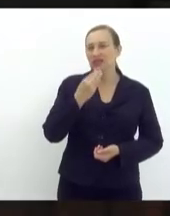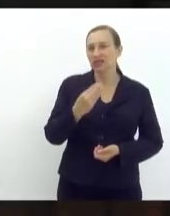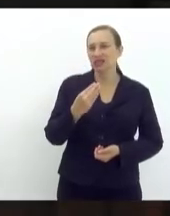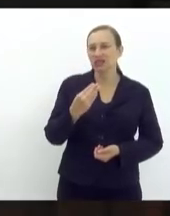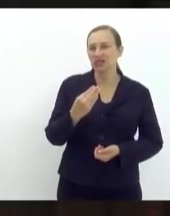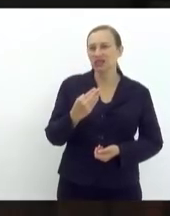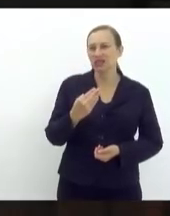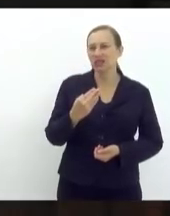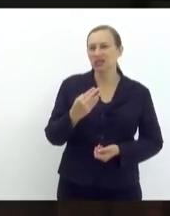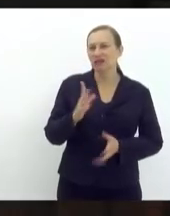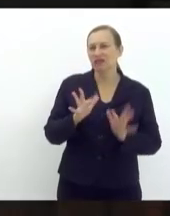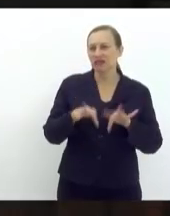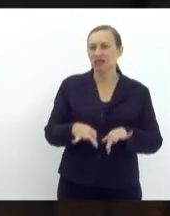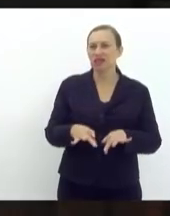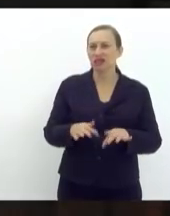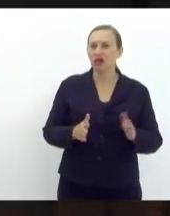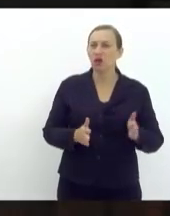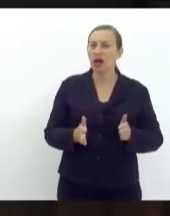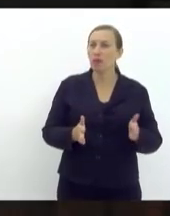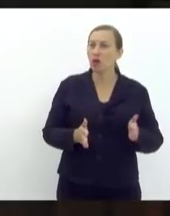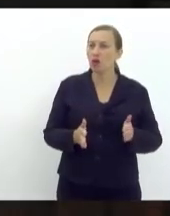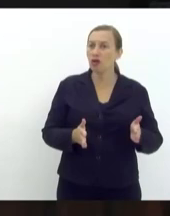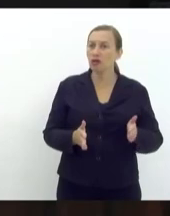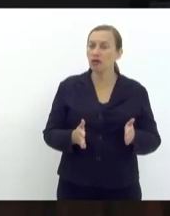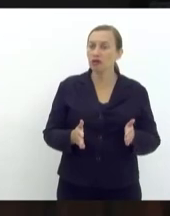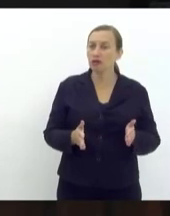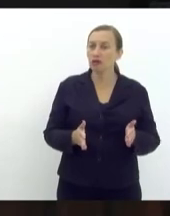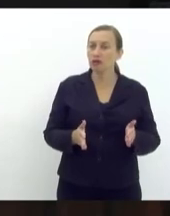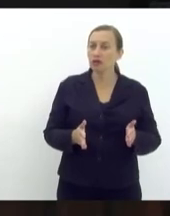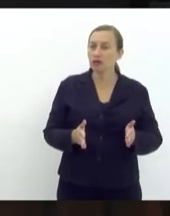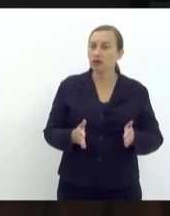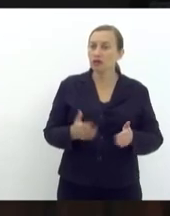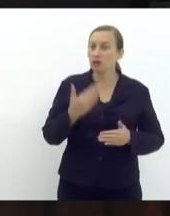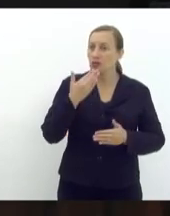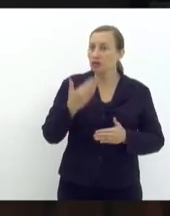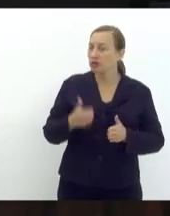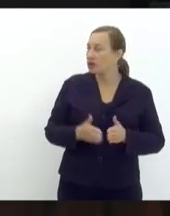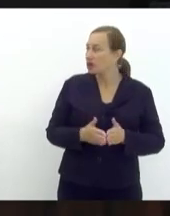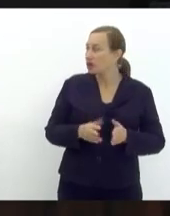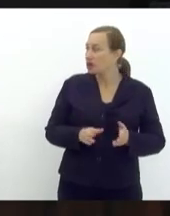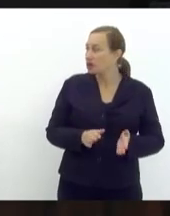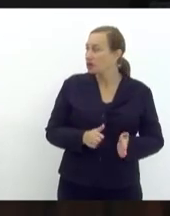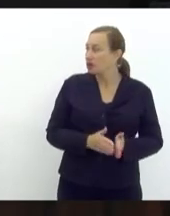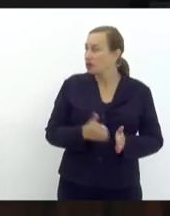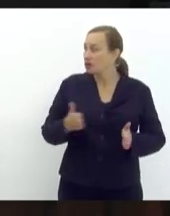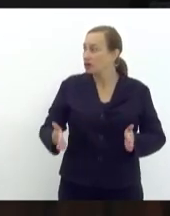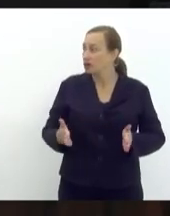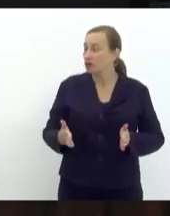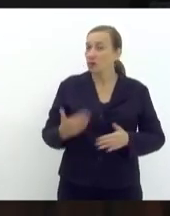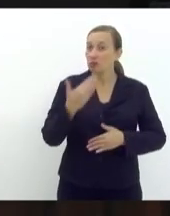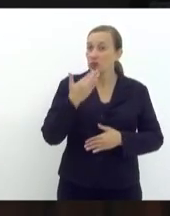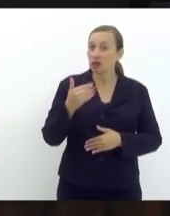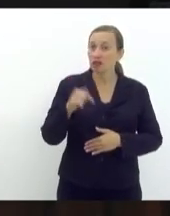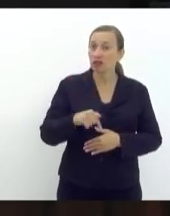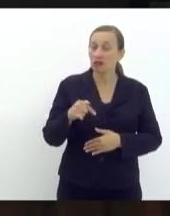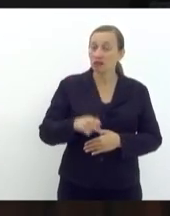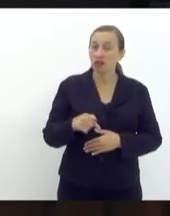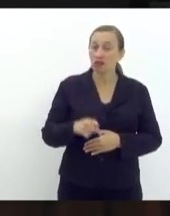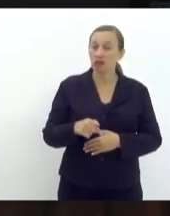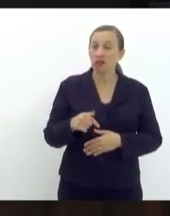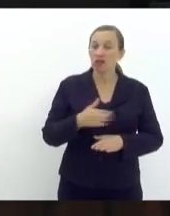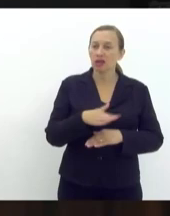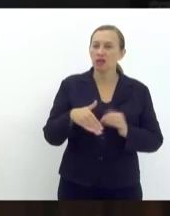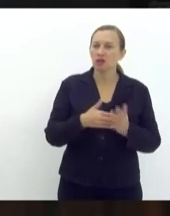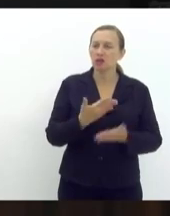que vai encerrar a sessão eu vou ter até que prorrogar né É prorrogar já pelo pedido aqui a